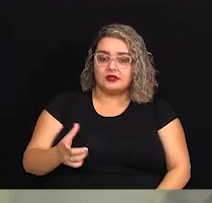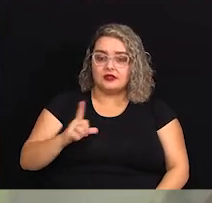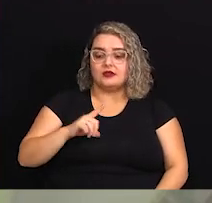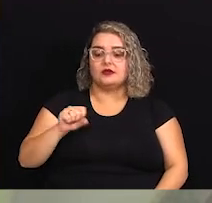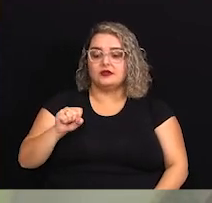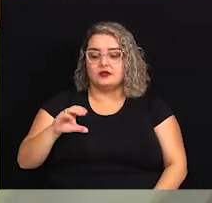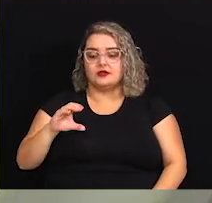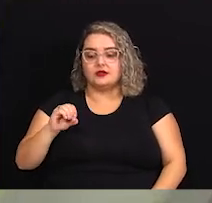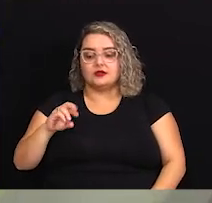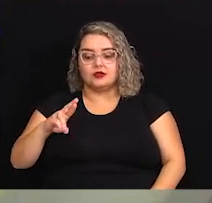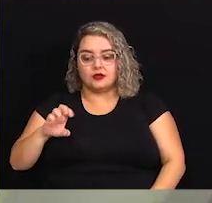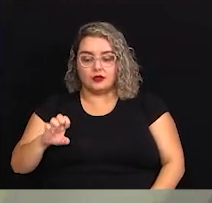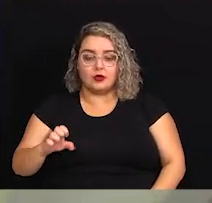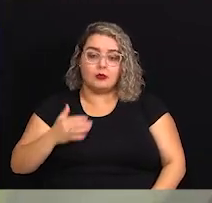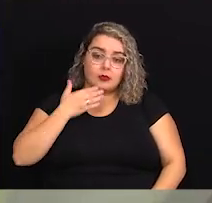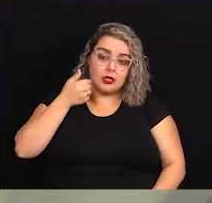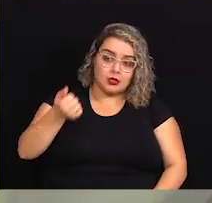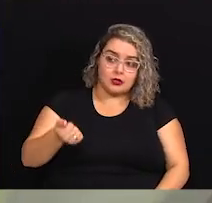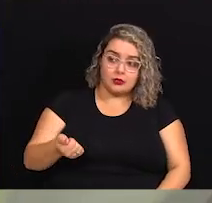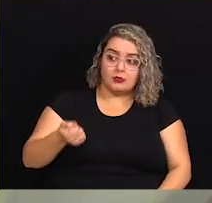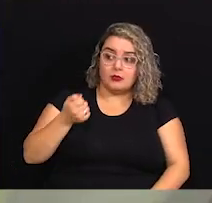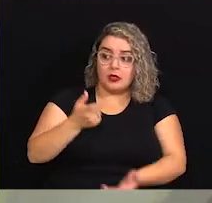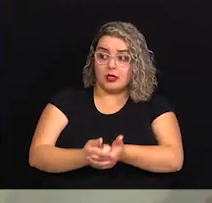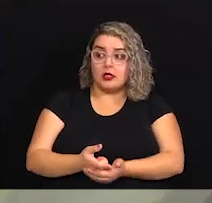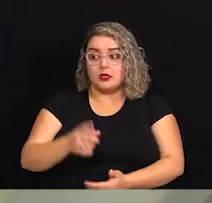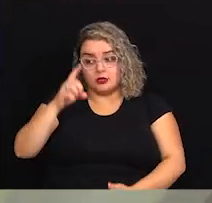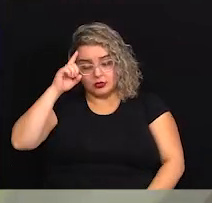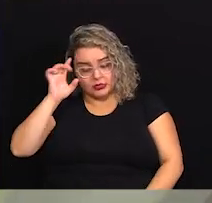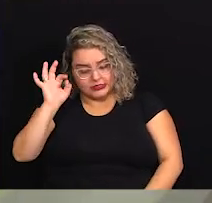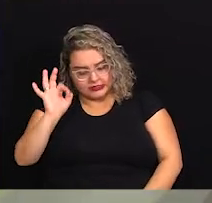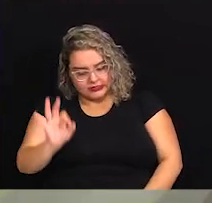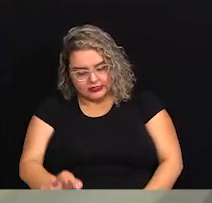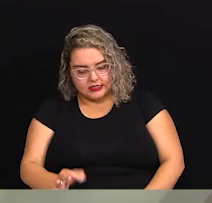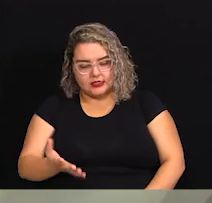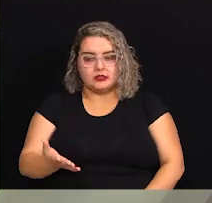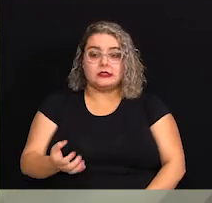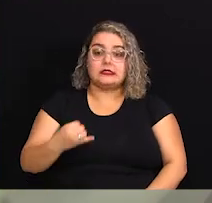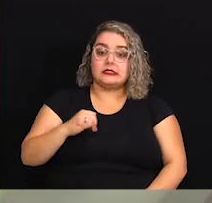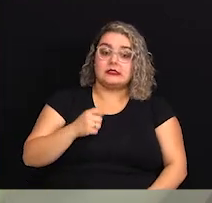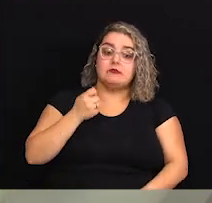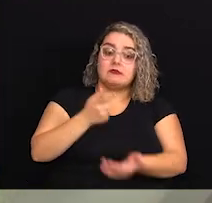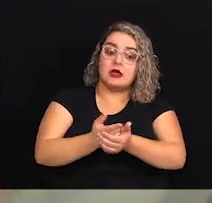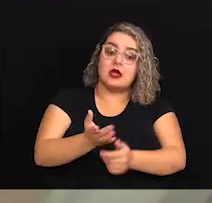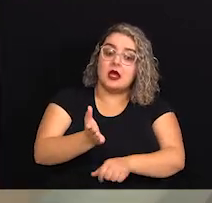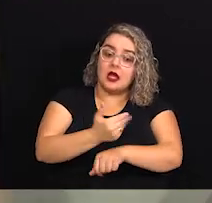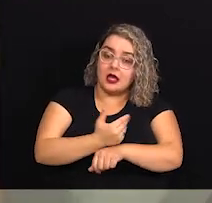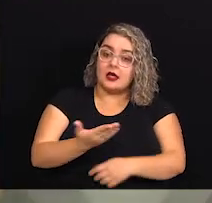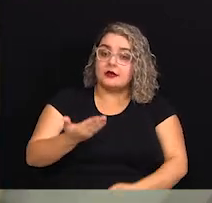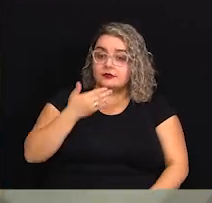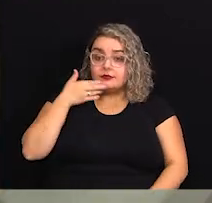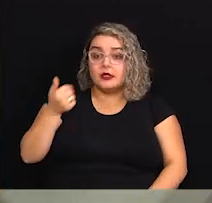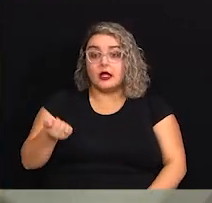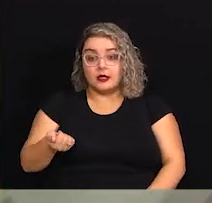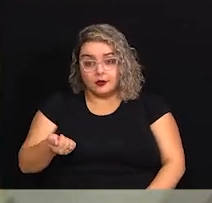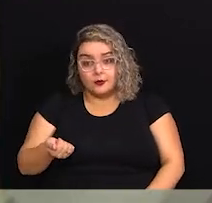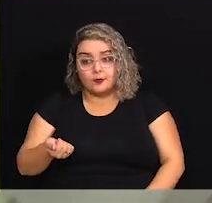o seu score melhorado. Além de pagar as contas em dia, como eu falei, se possível, antecipar alguns